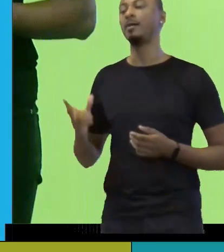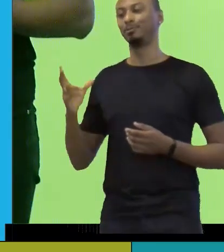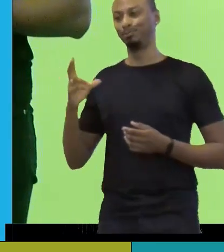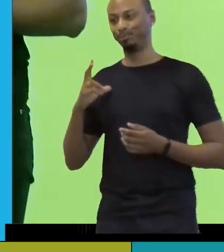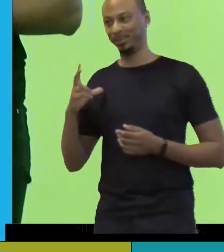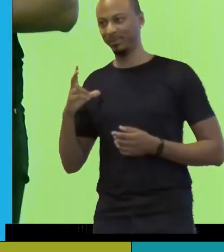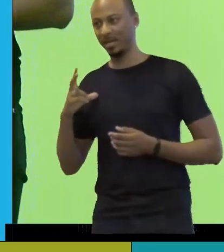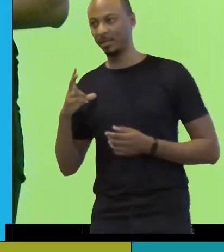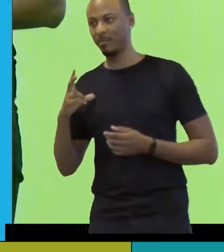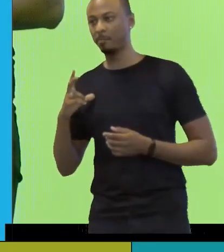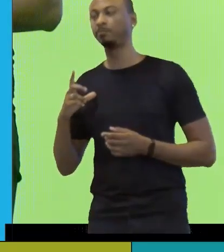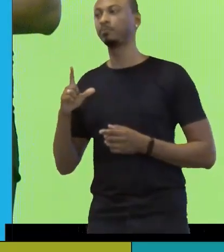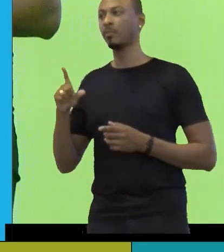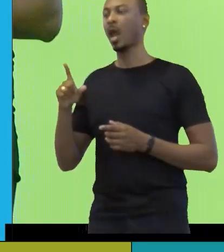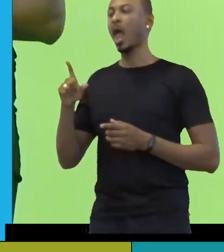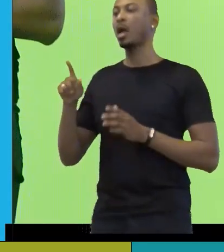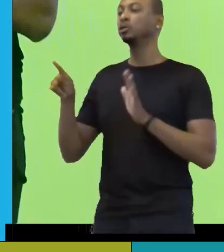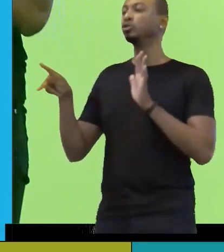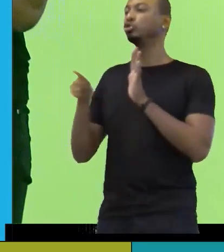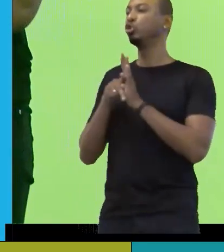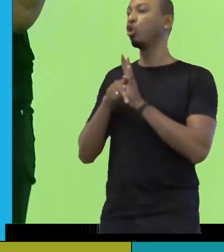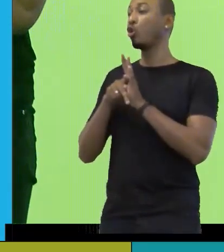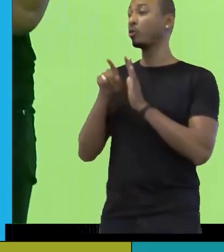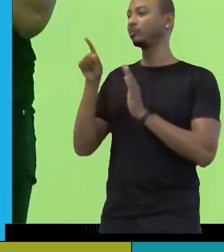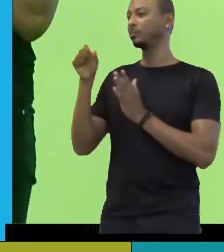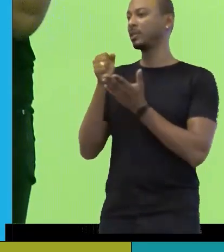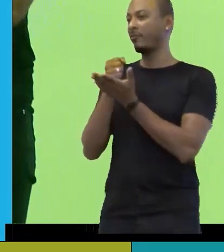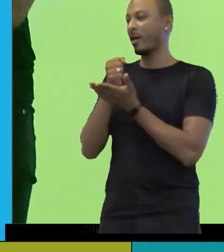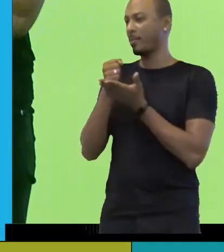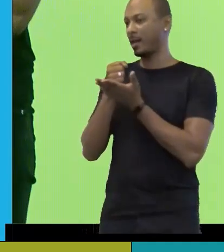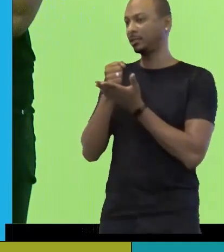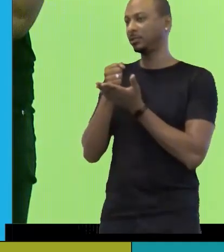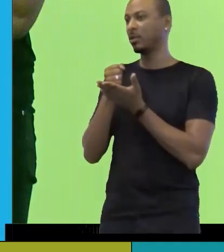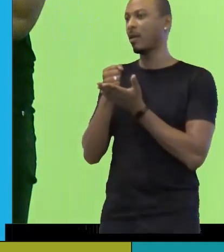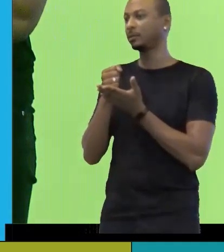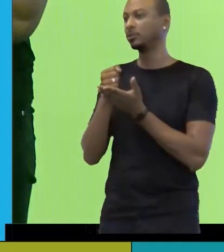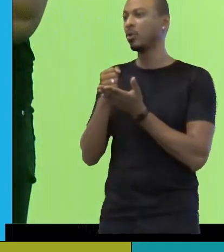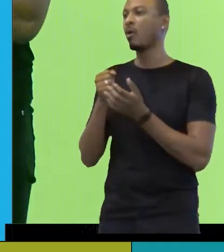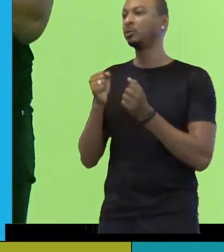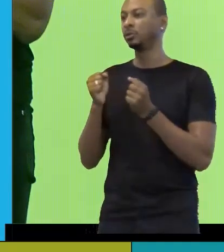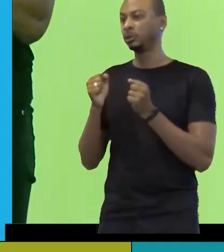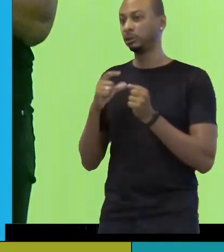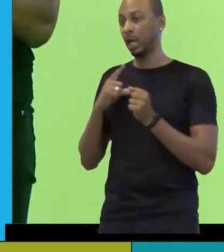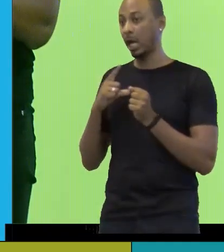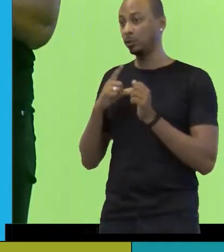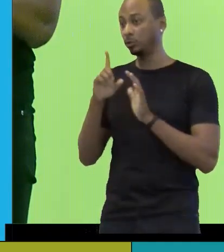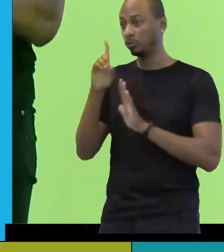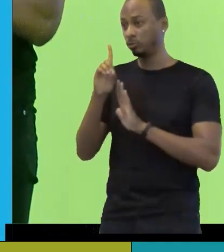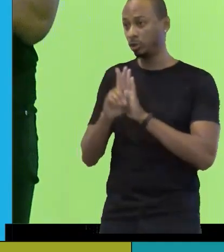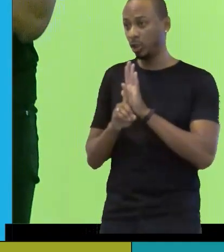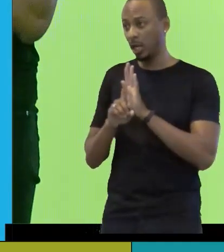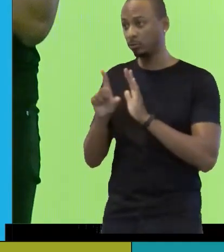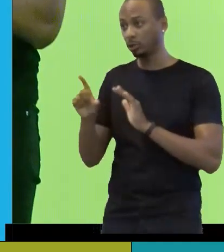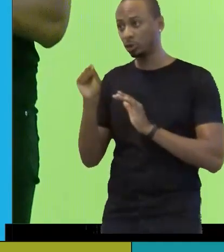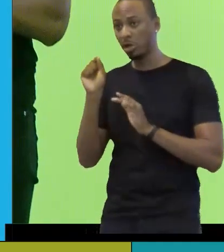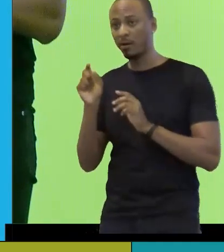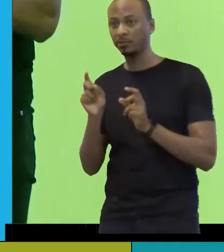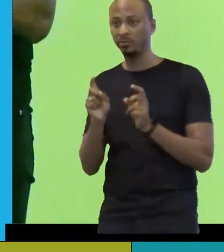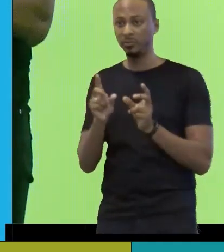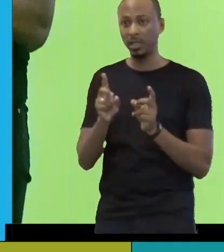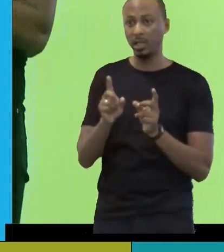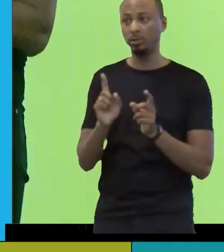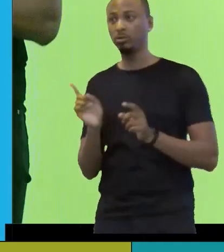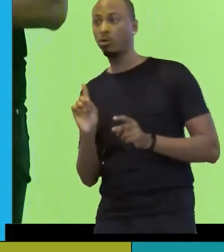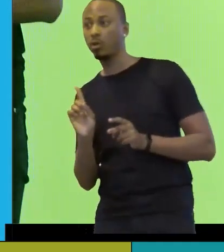eles têm direito de escolher o que eles querem ou não vender na farmácia deles? Tem ou não? Tem,